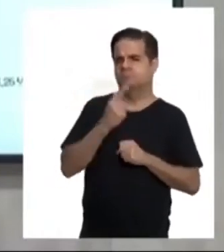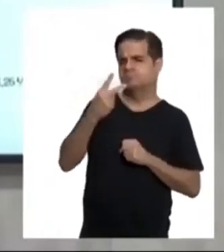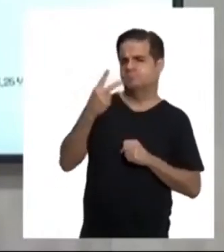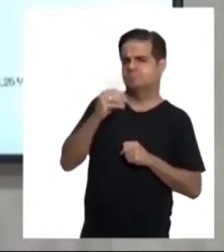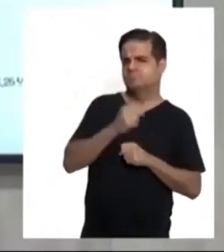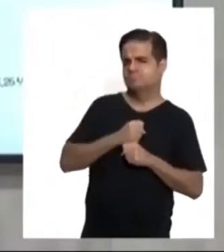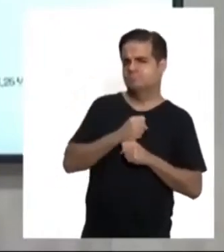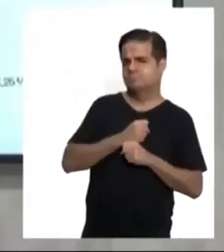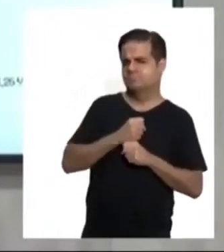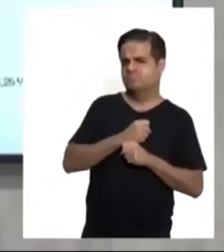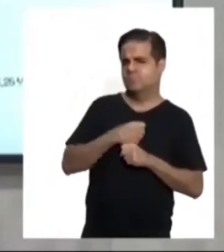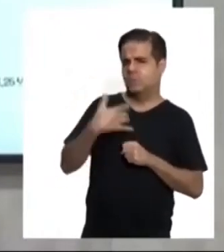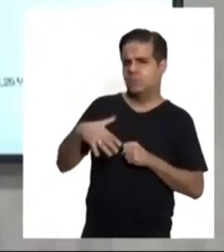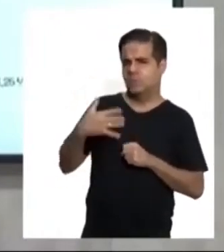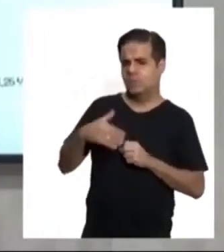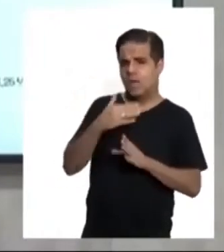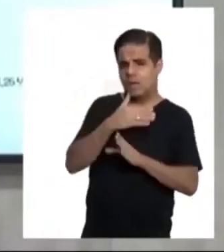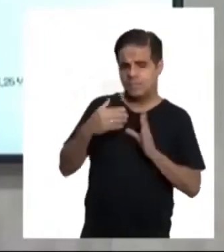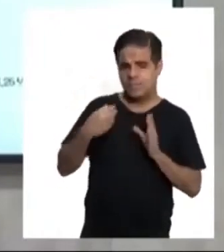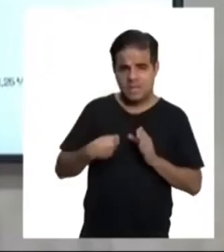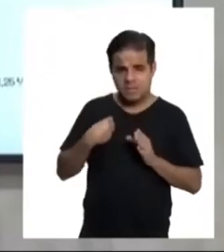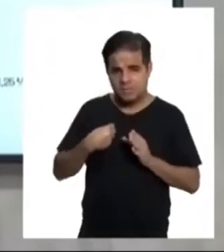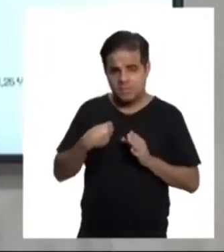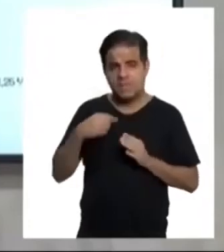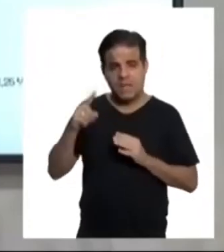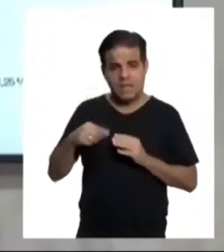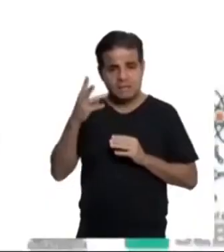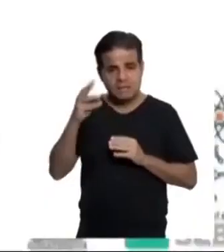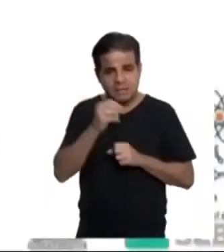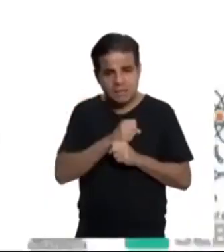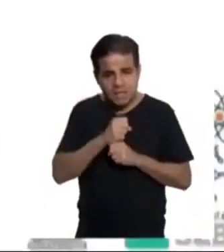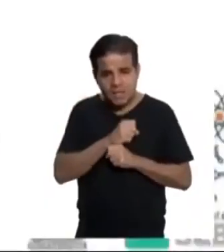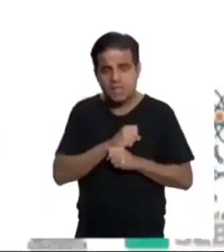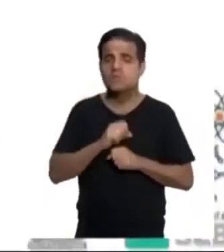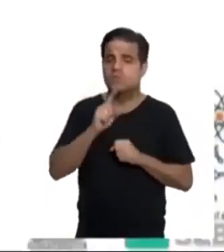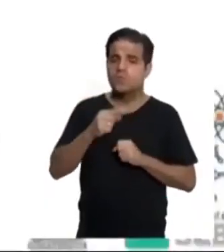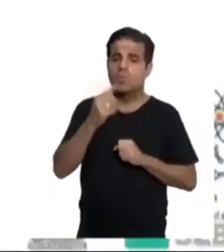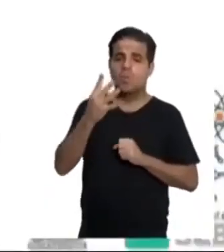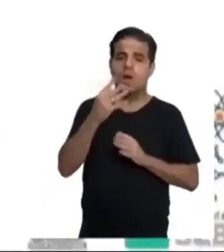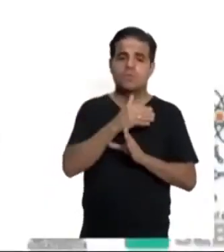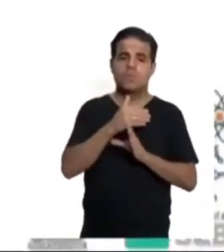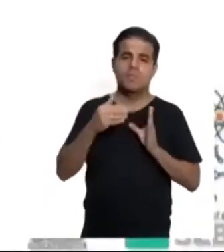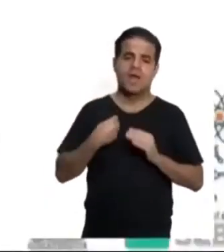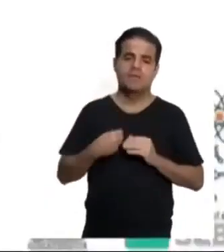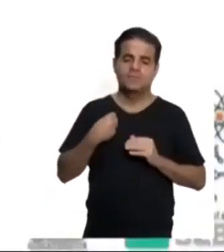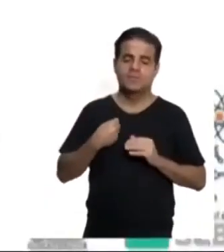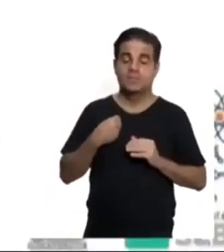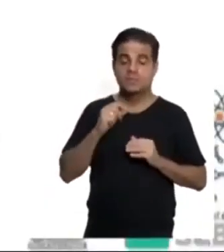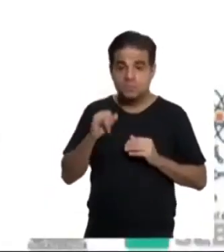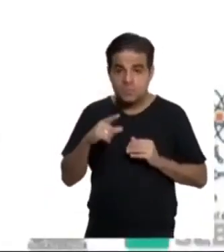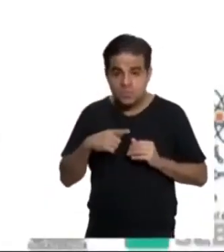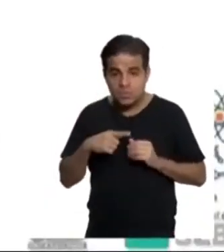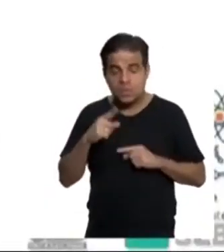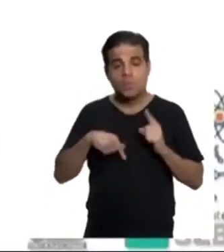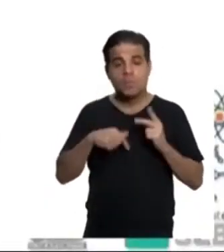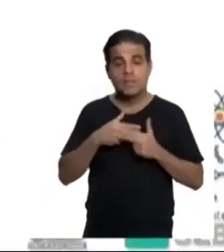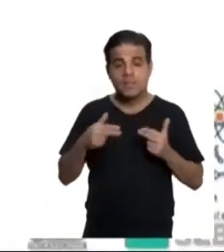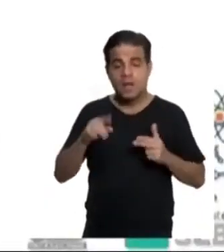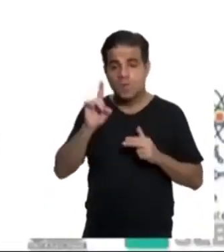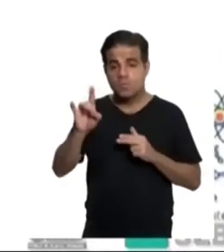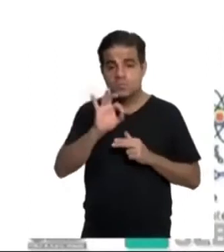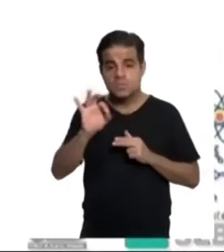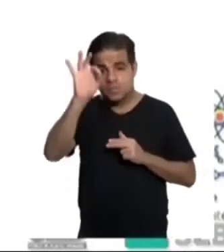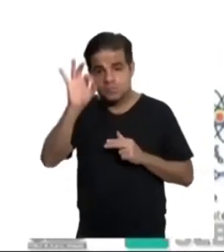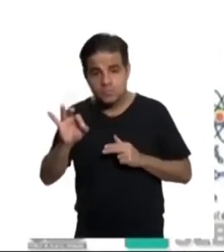anos, considerando que a meia-vida do césio é 30 anos, foram 4 meia-vidas. Então, se eu tenho material de